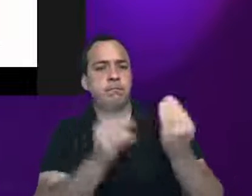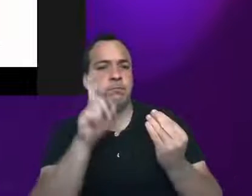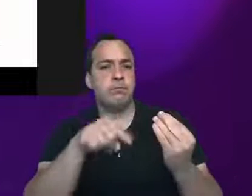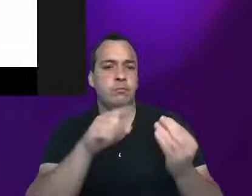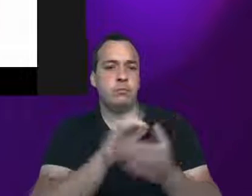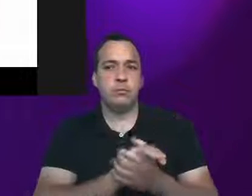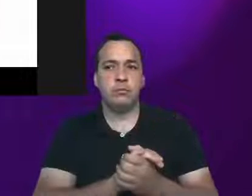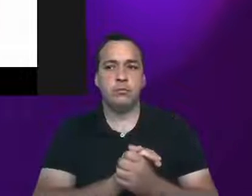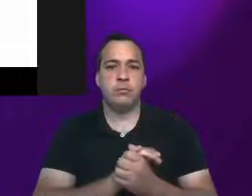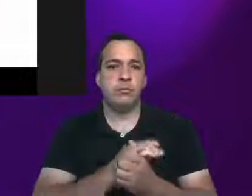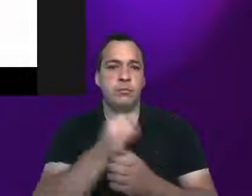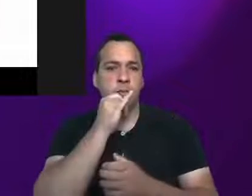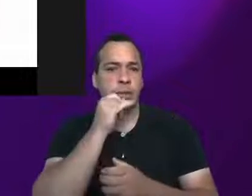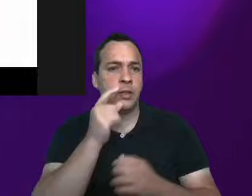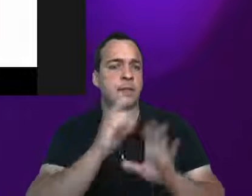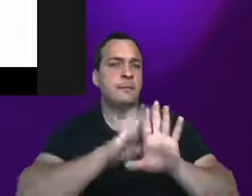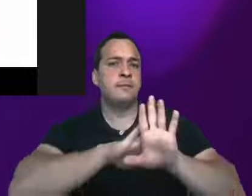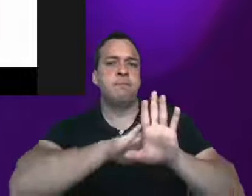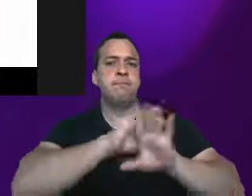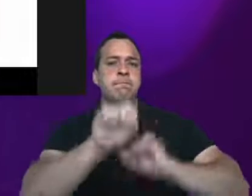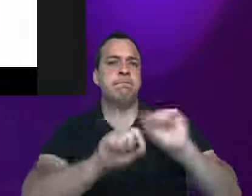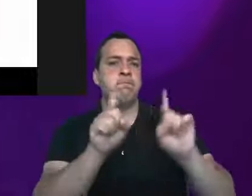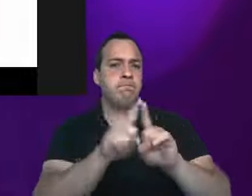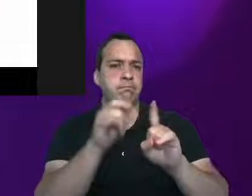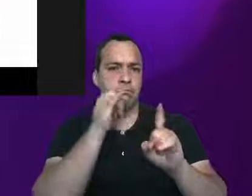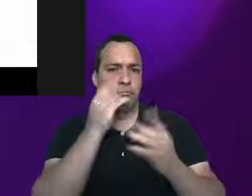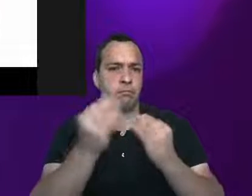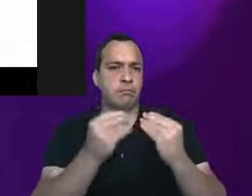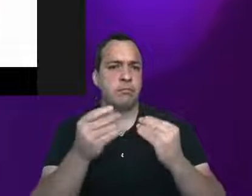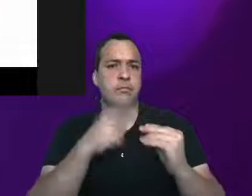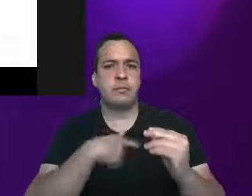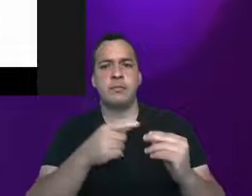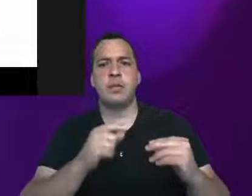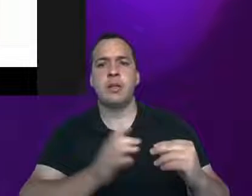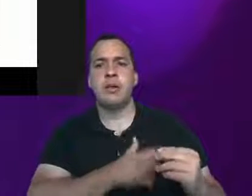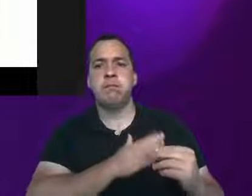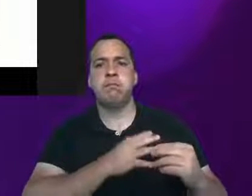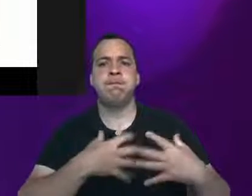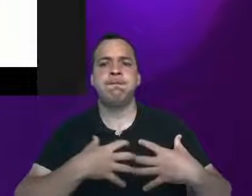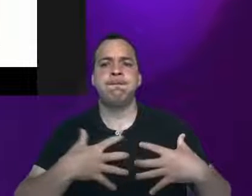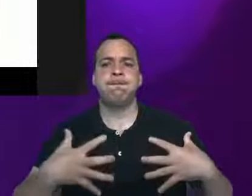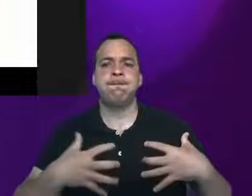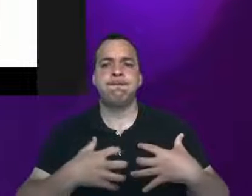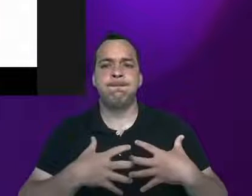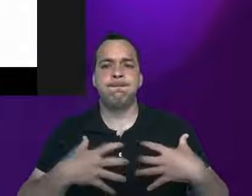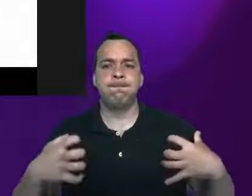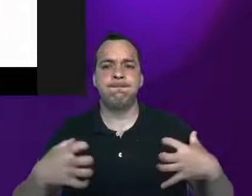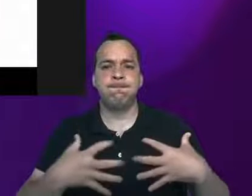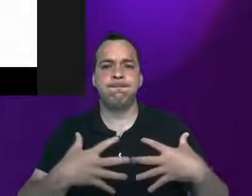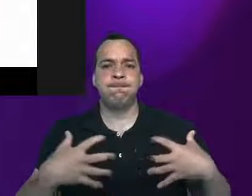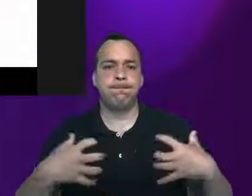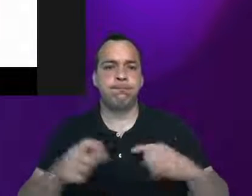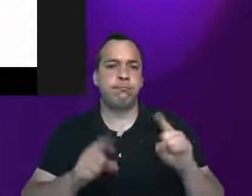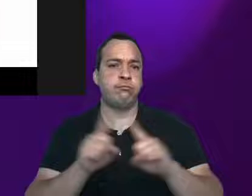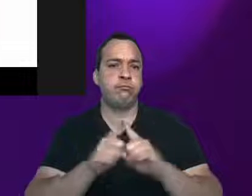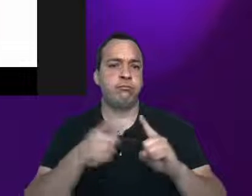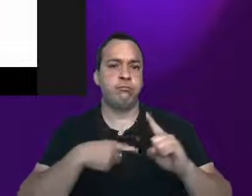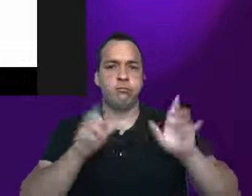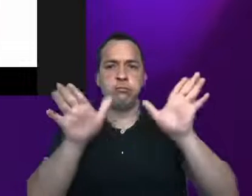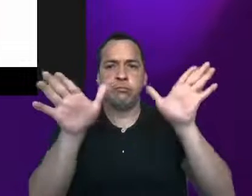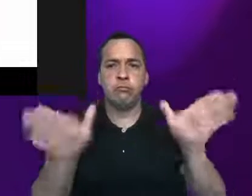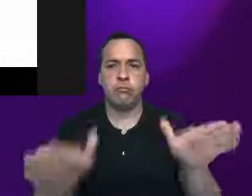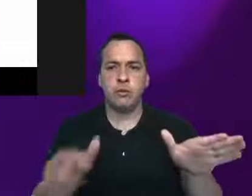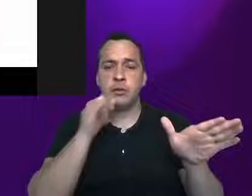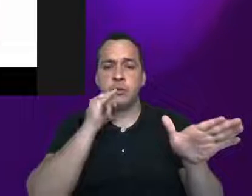a avaliação subjetiva da contratilidade cardíaca. Se eu tenho o kissing wall, ou seja, as paredes do